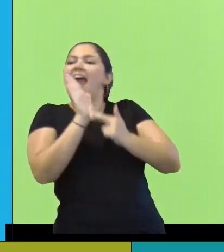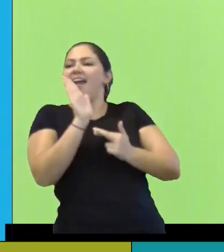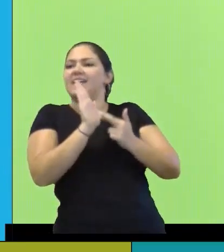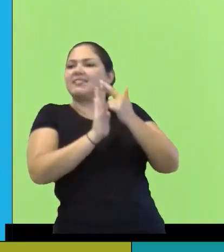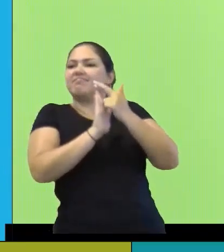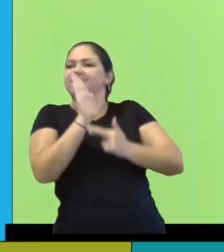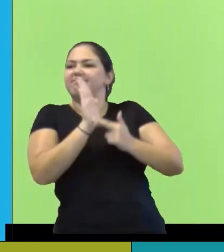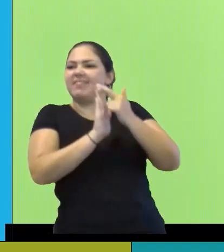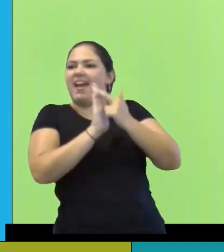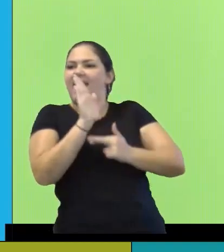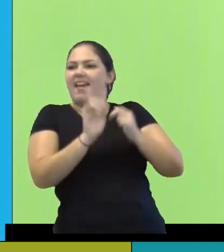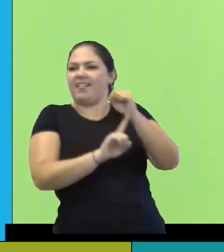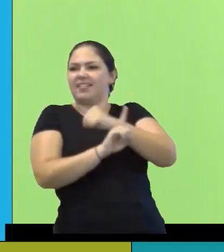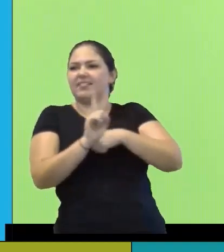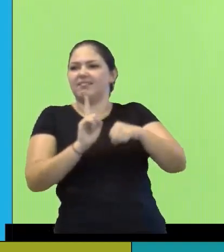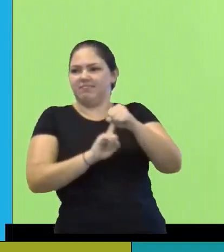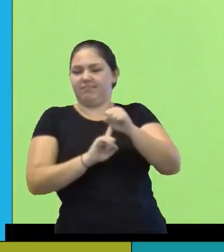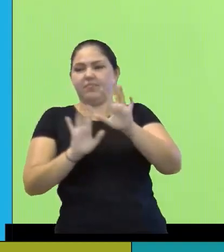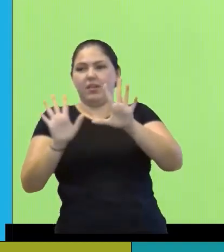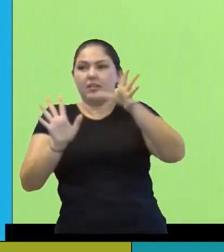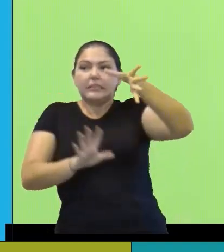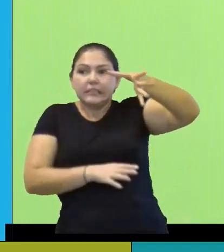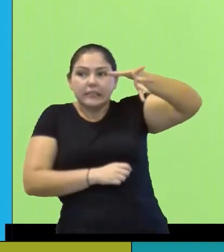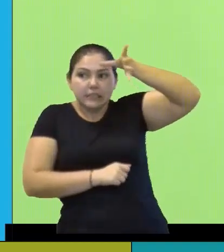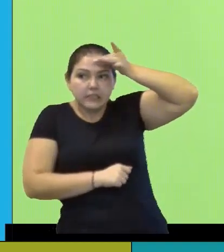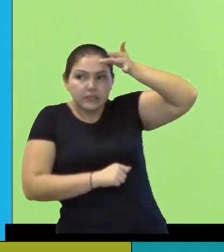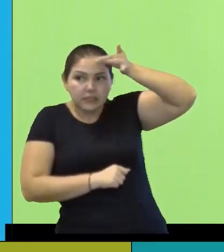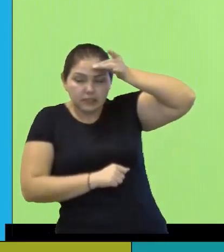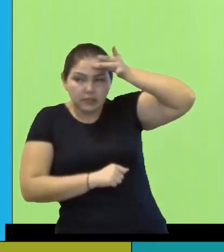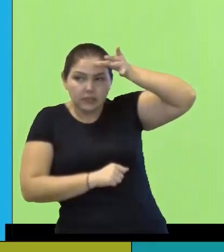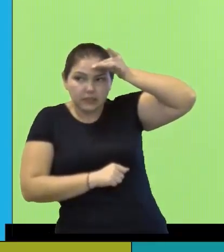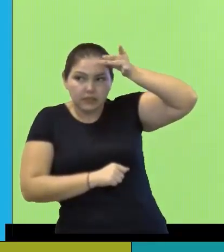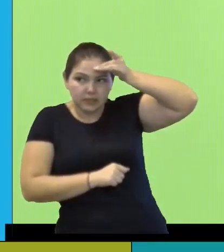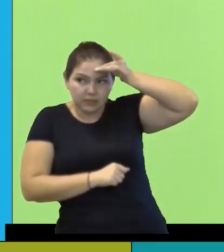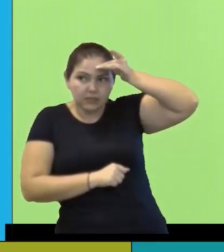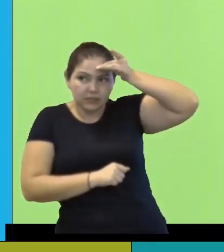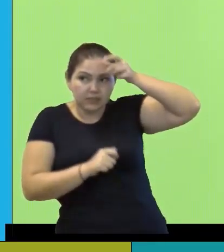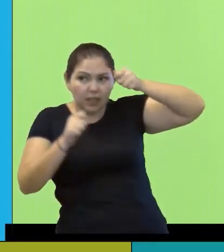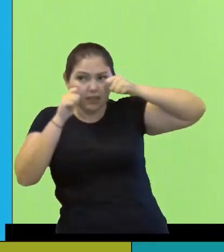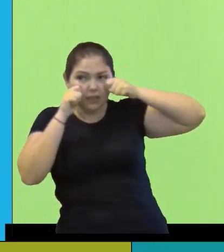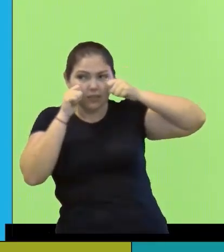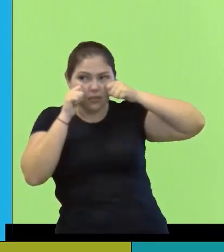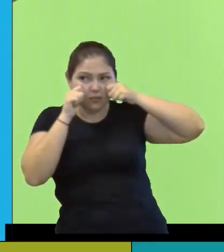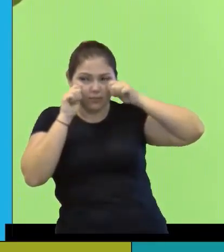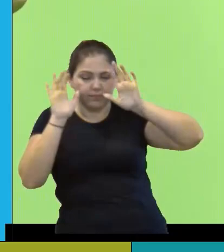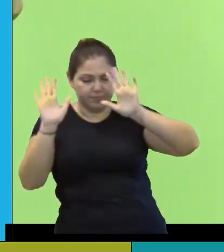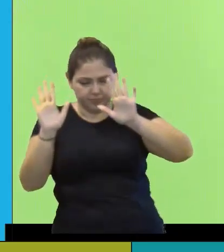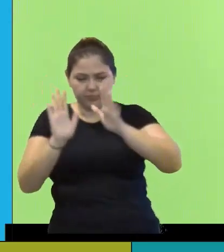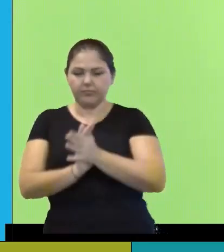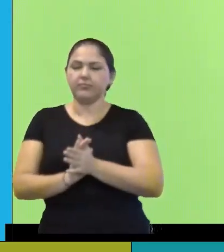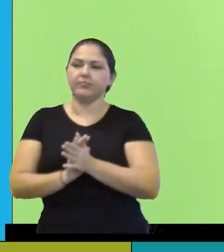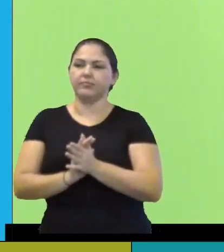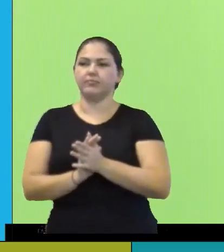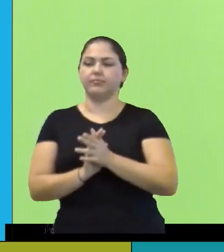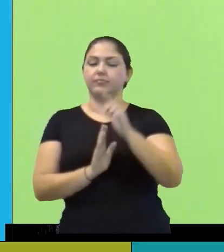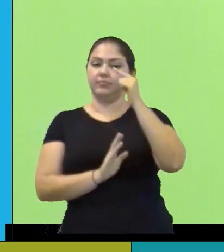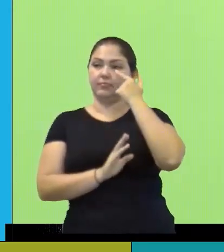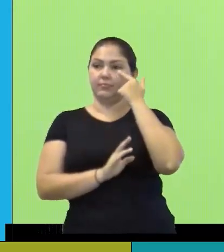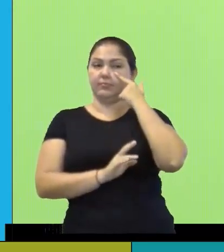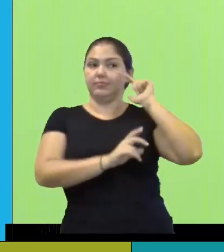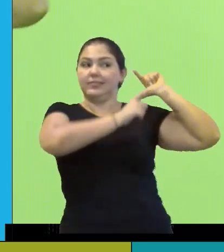vocês guardem e registrem isso. Atenção, atenção, atenção. Se nós pegarmos a